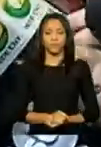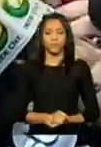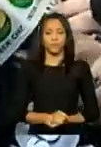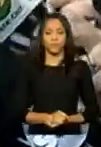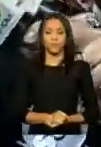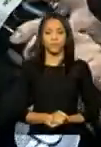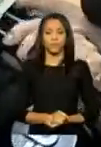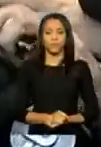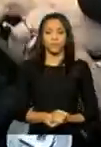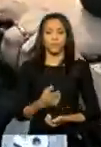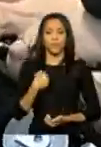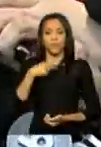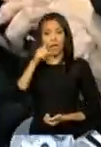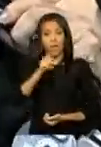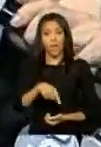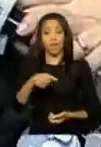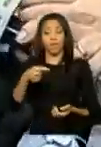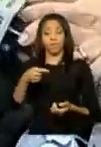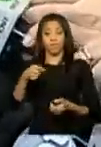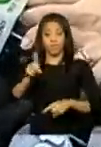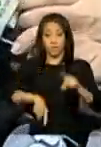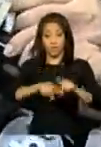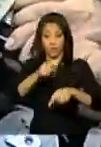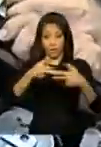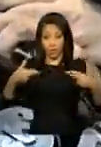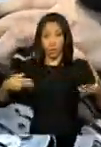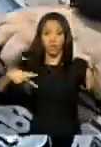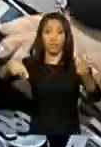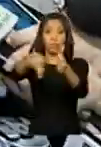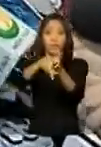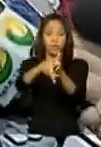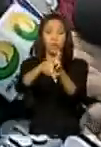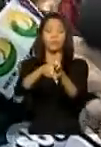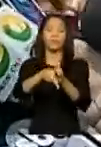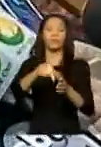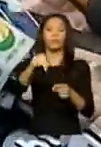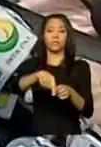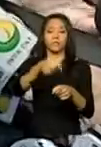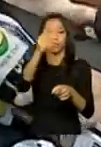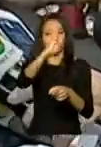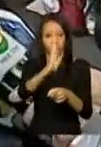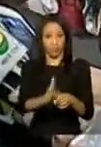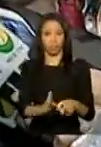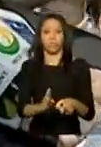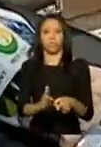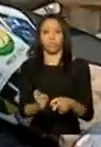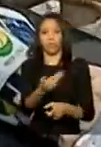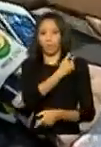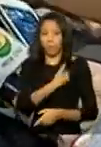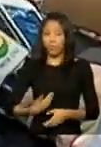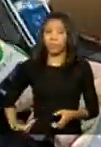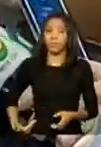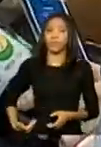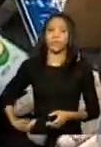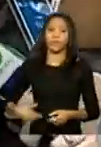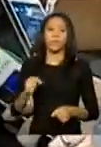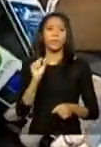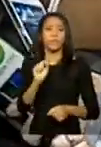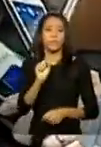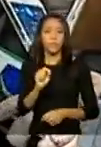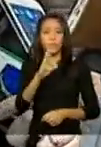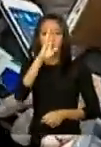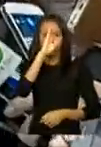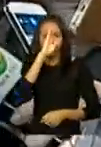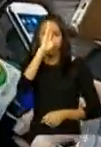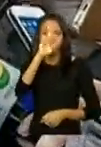É parte do Estado brasileiro. A Cinemateca é um órgão de Estado. E ela, o papel dela